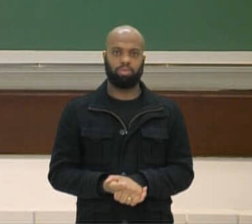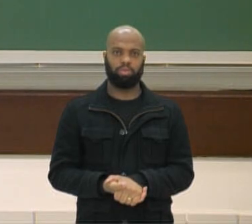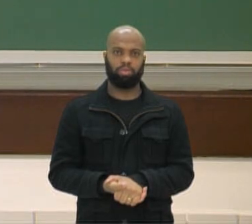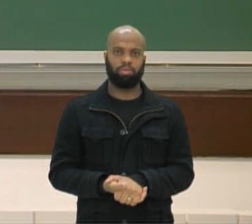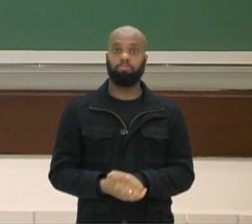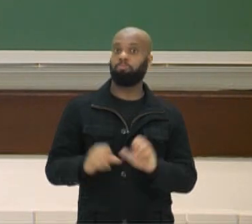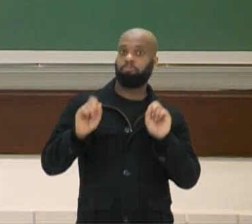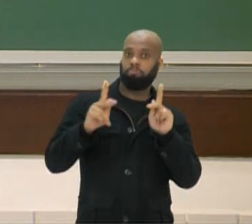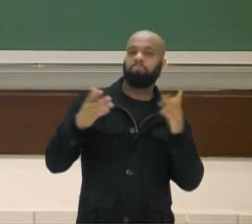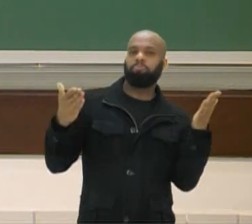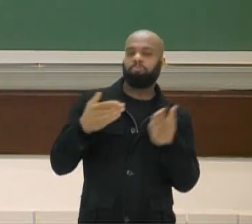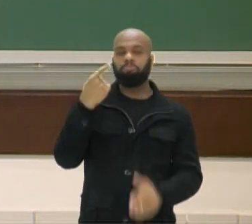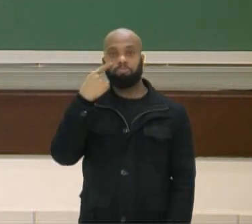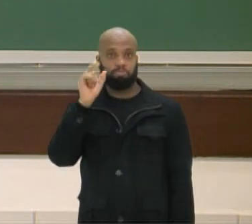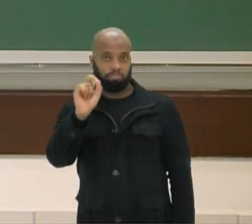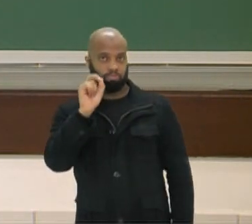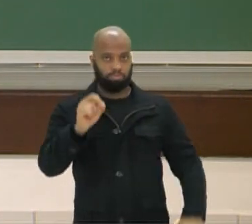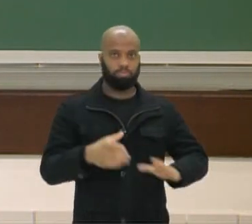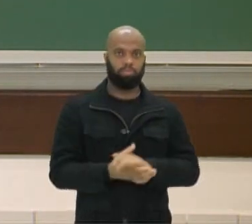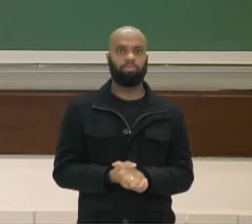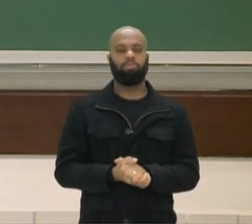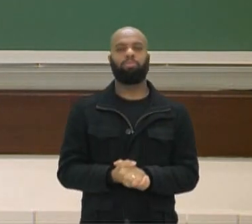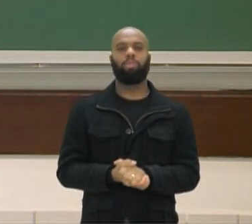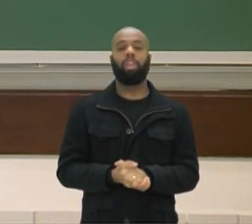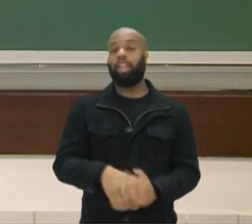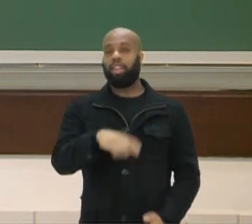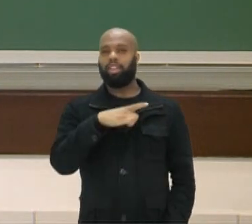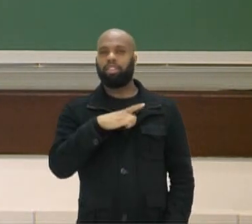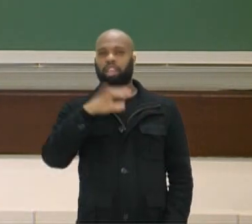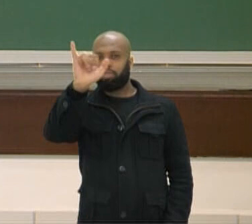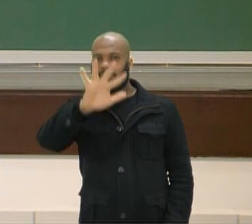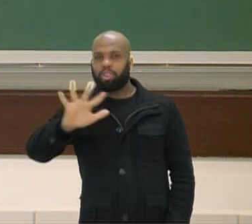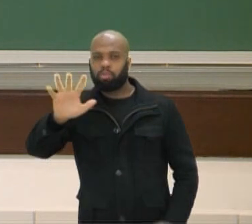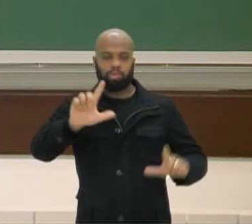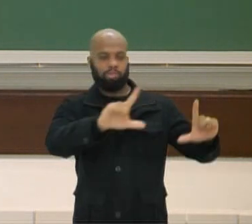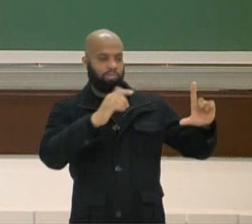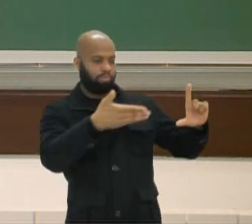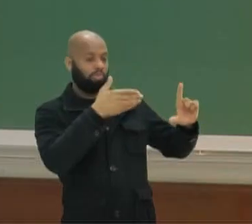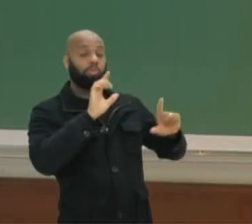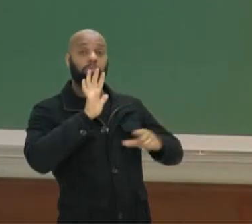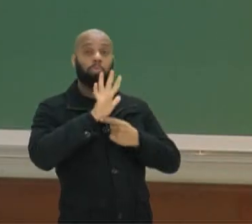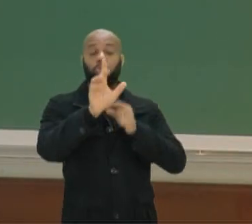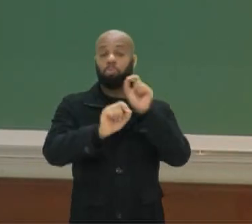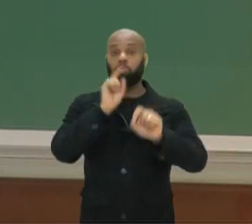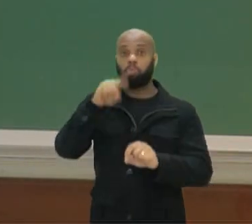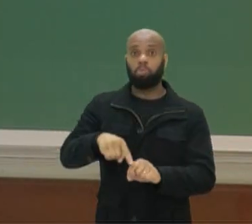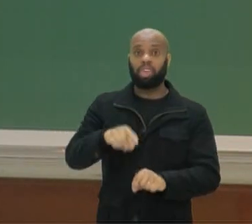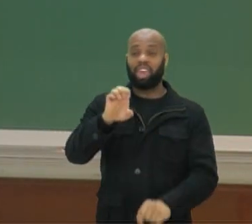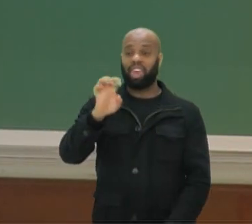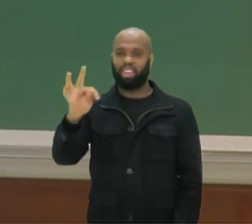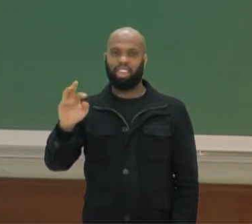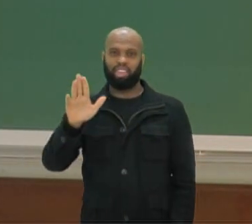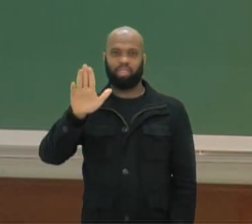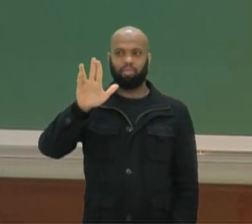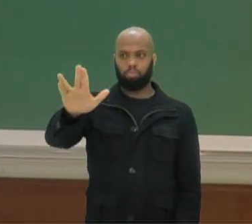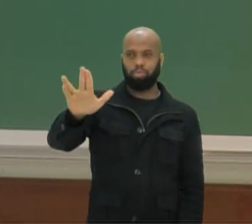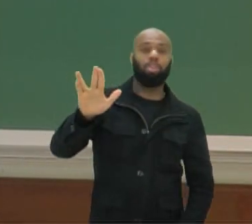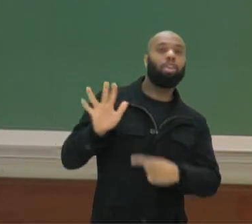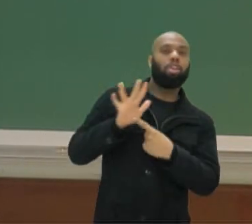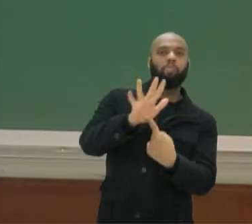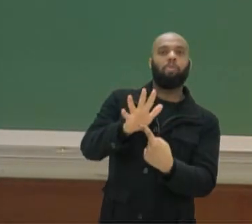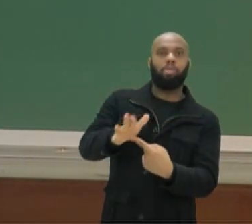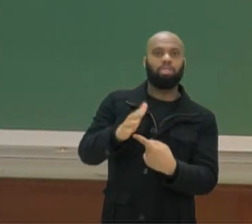Ok, pessoal, então vamos ver aqui, olha só. O anúncio apresenta um alienígena pedindo informação sem êxito.